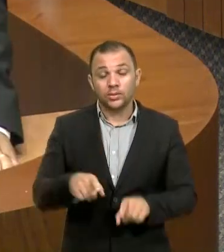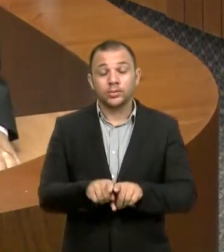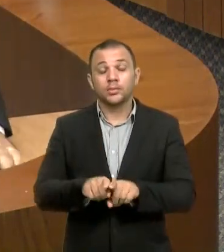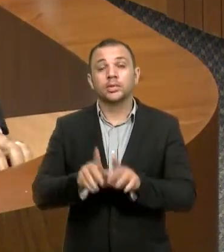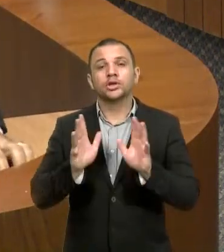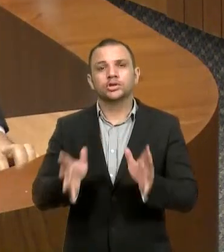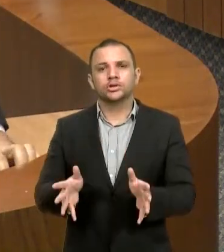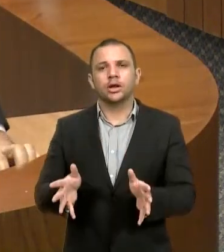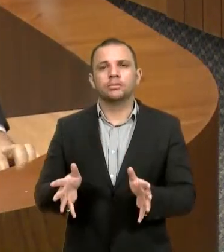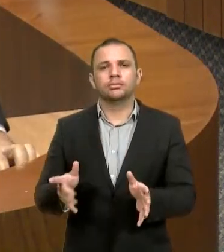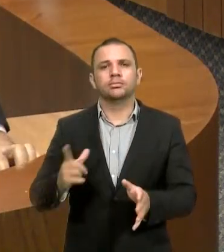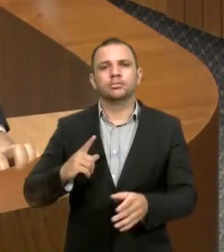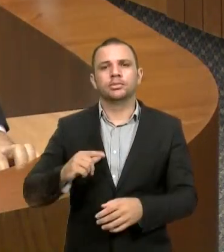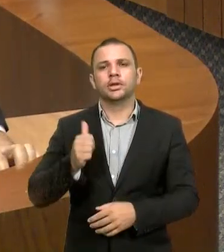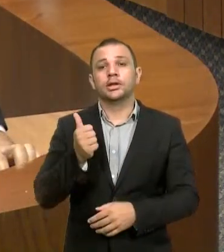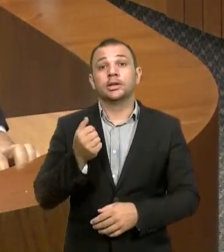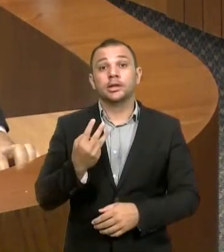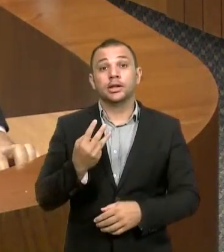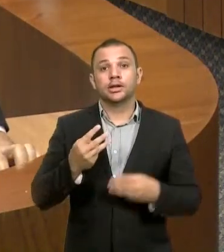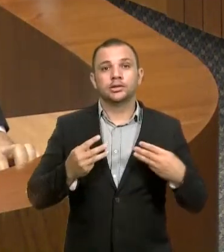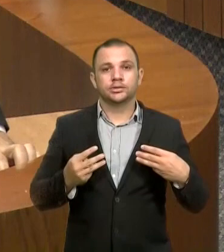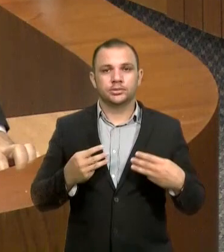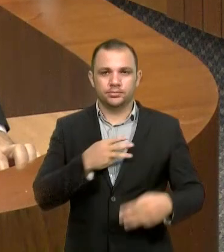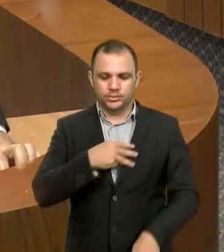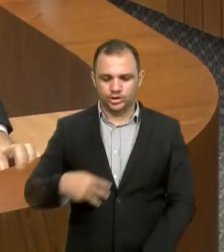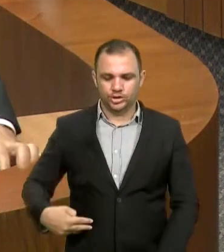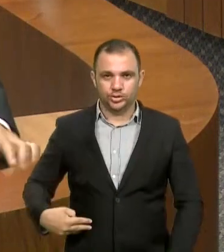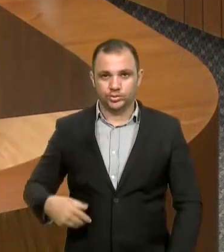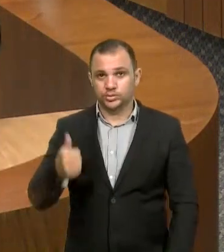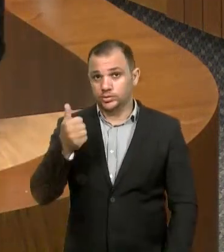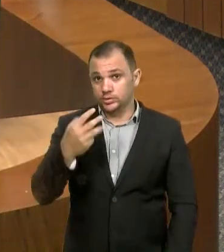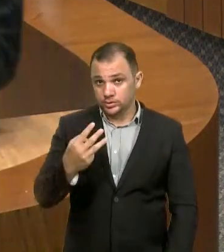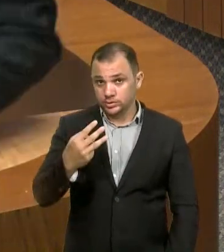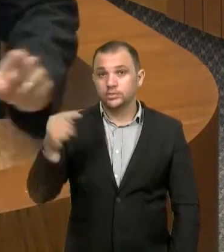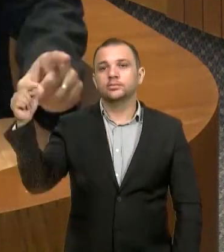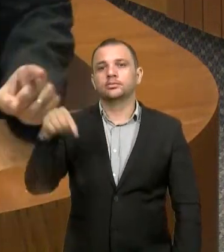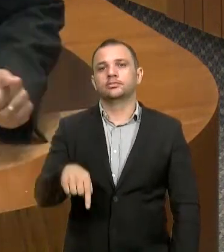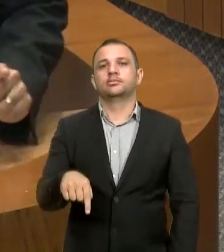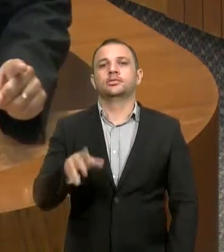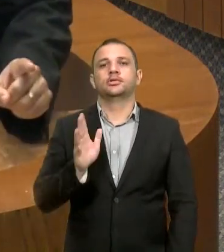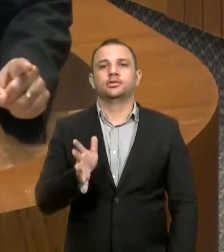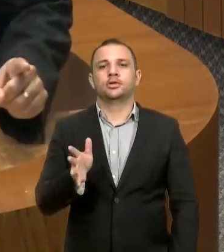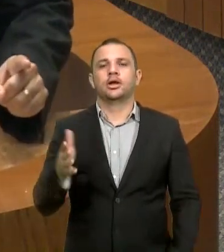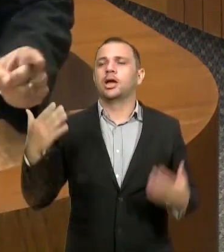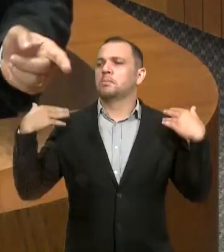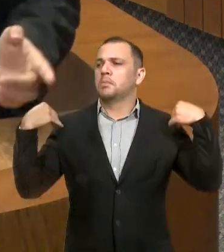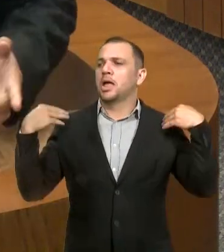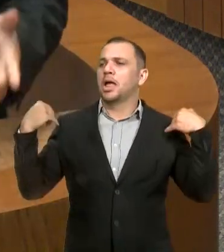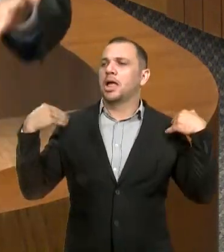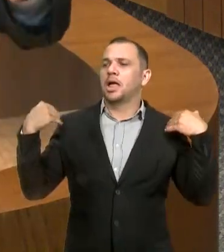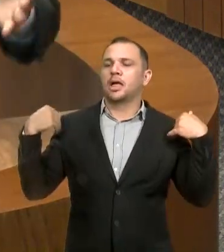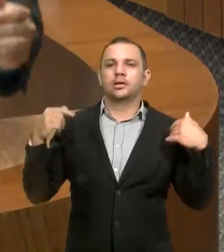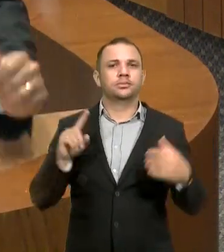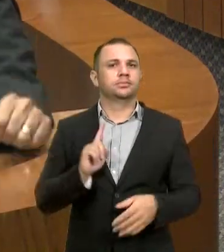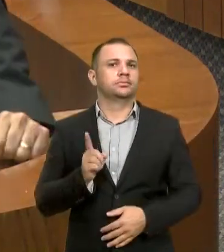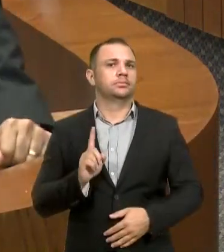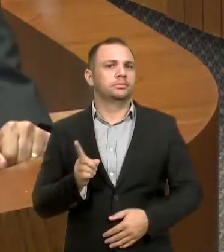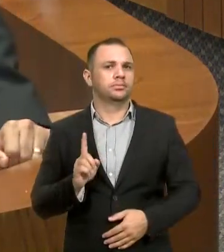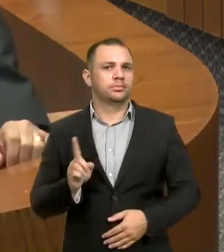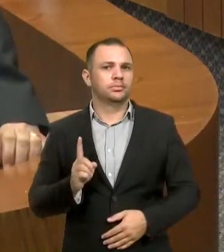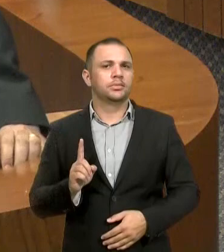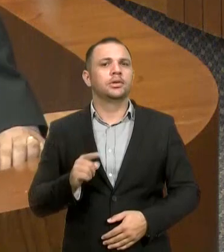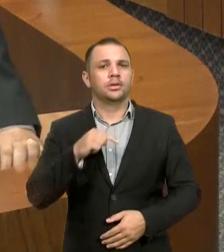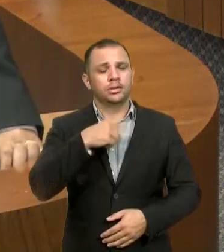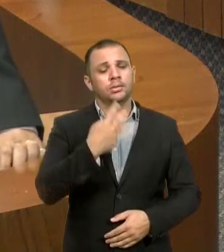recebeu 13 ministros de Estado. E ninguém veio aqui a passeio. Apesar de termos muito a